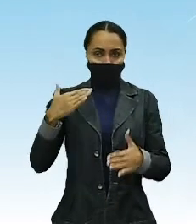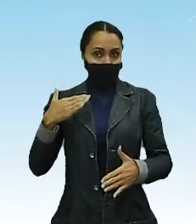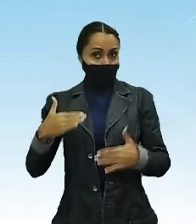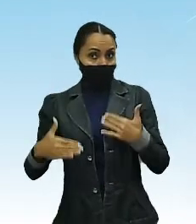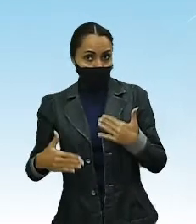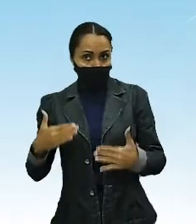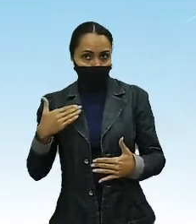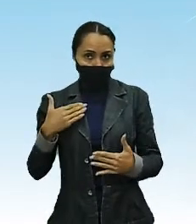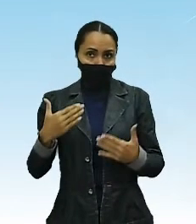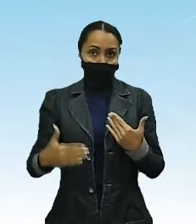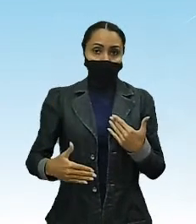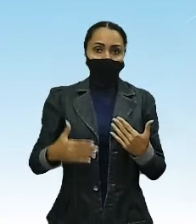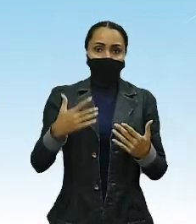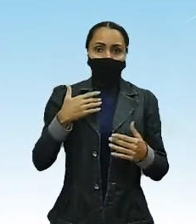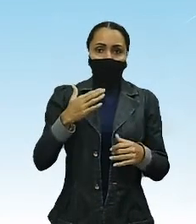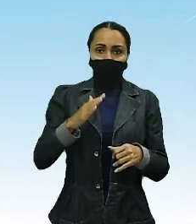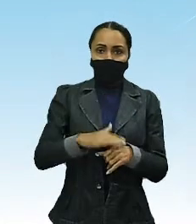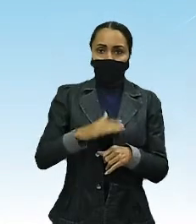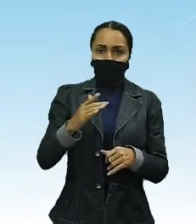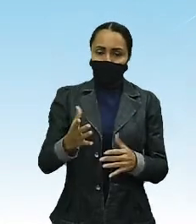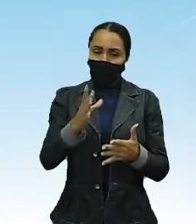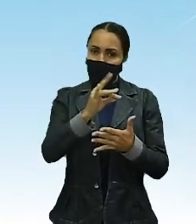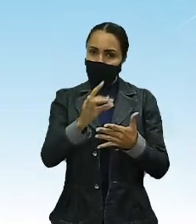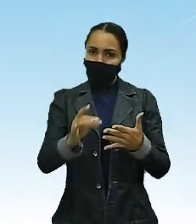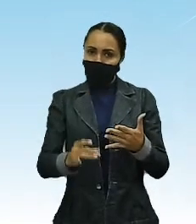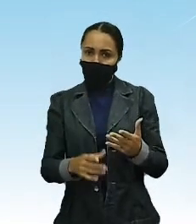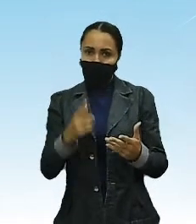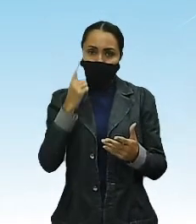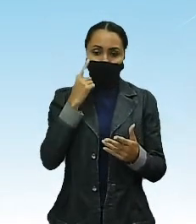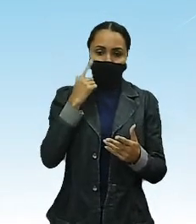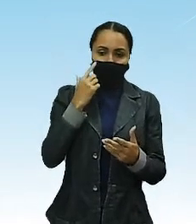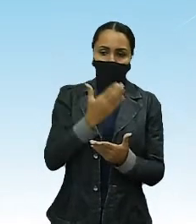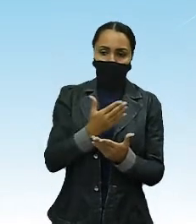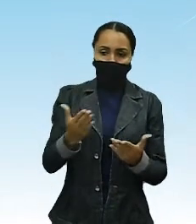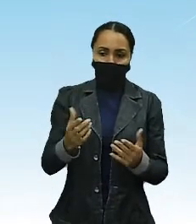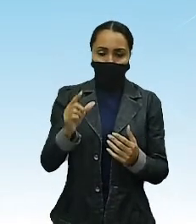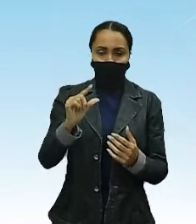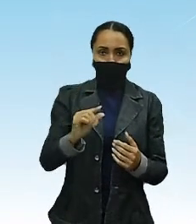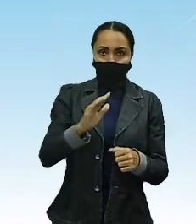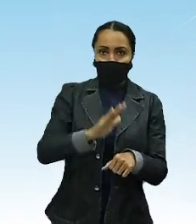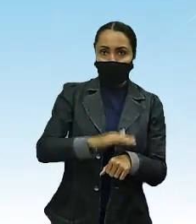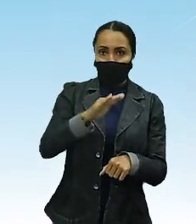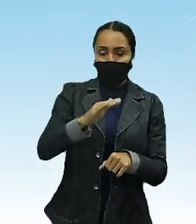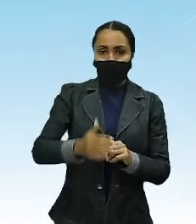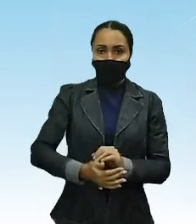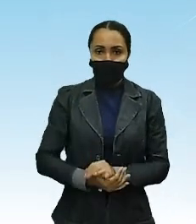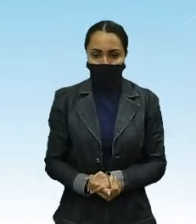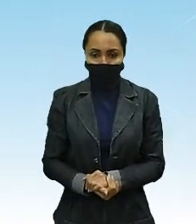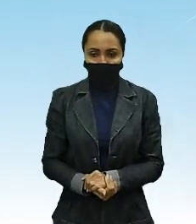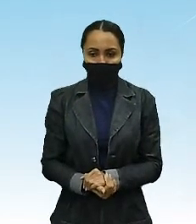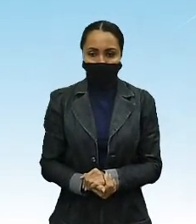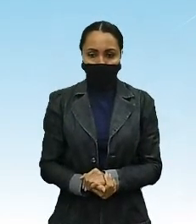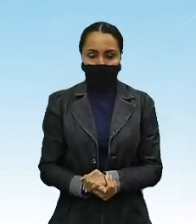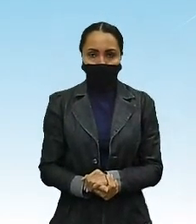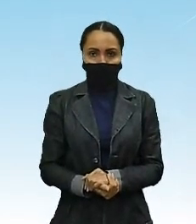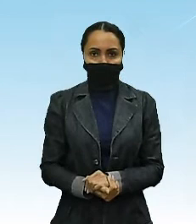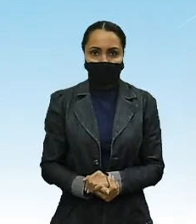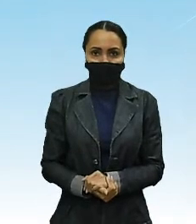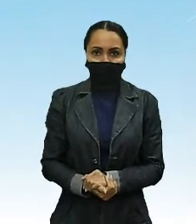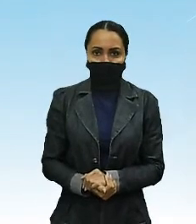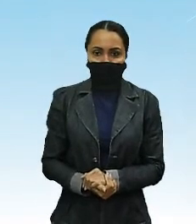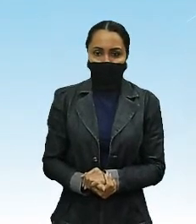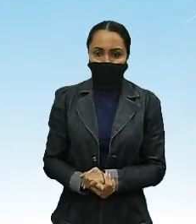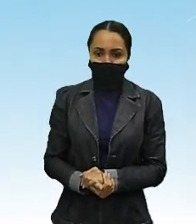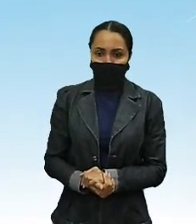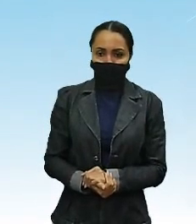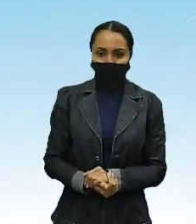mesmo simétrico, mas com pequenos detalhes. Teu pé direito é um pouquinho maior do que teu pé esquerdo e assim vai, tá? Isso